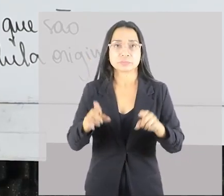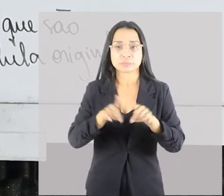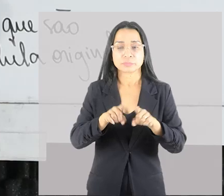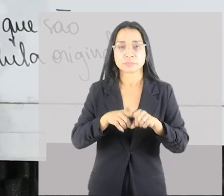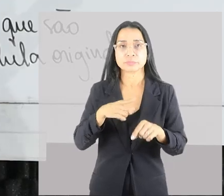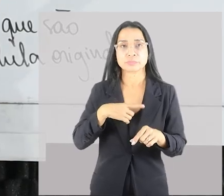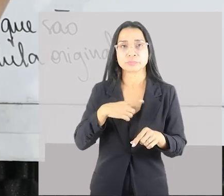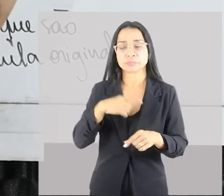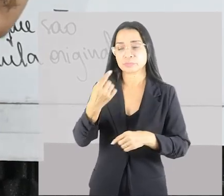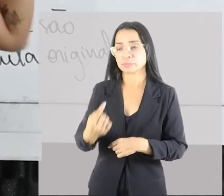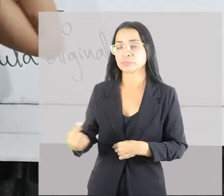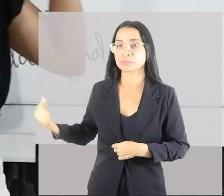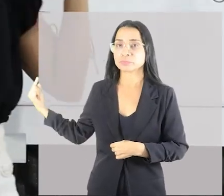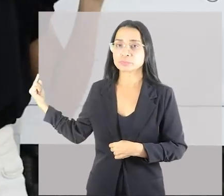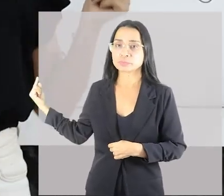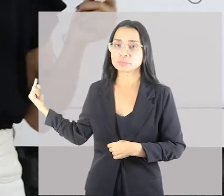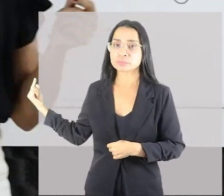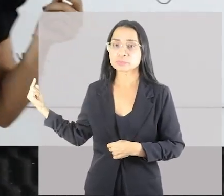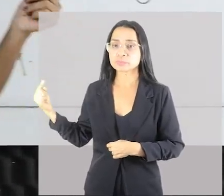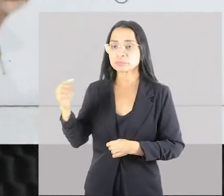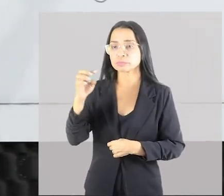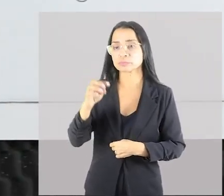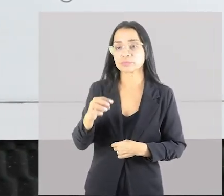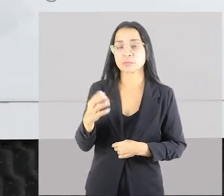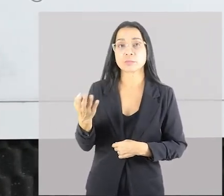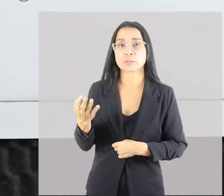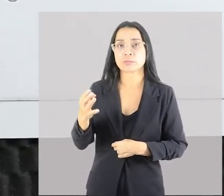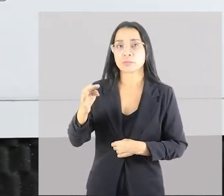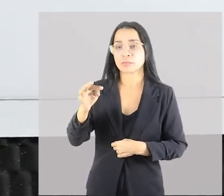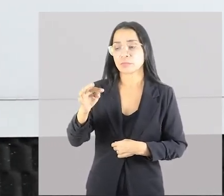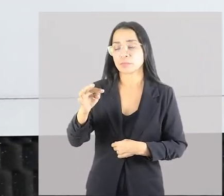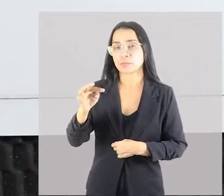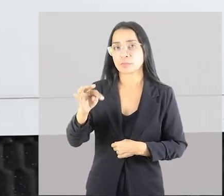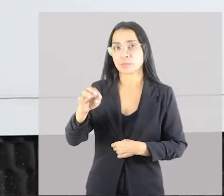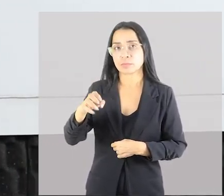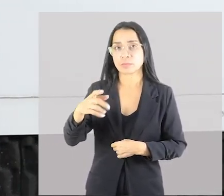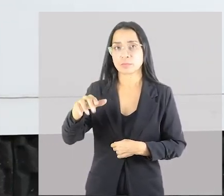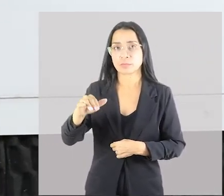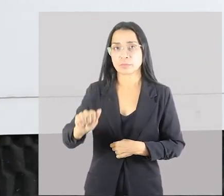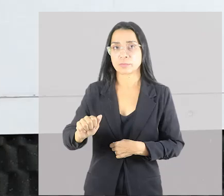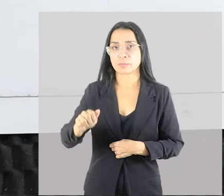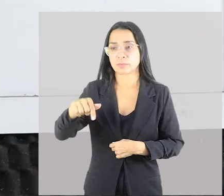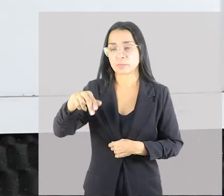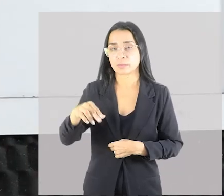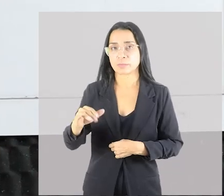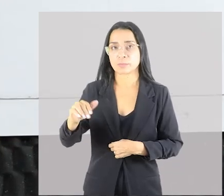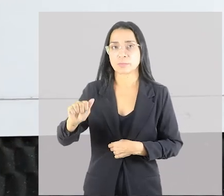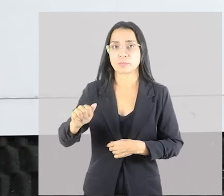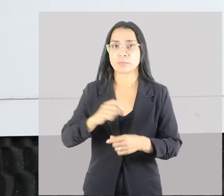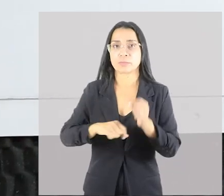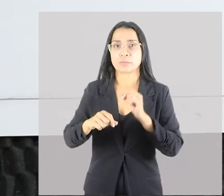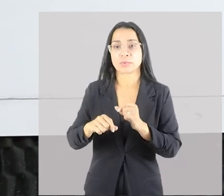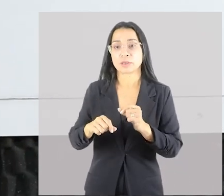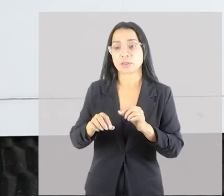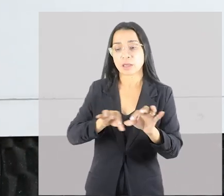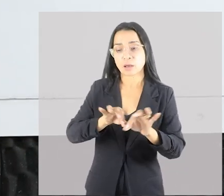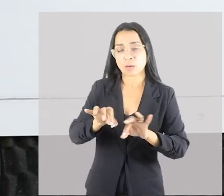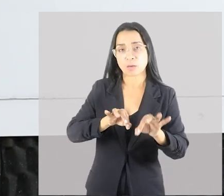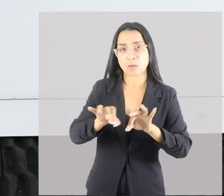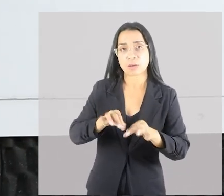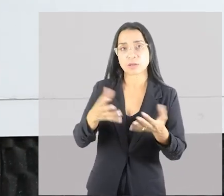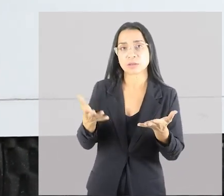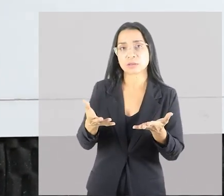a terapia gênica. Na terapia gênica, a gente tem a correção na produção de proteínas defeituosas, tá?